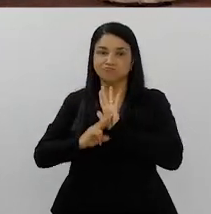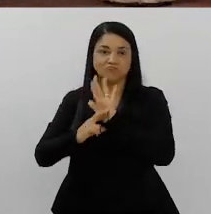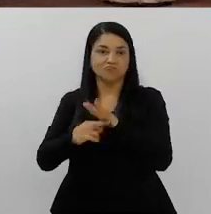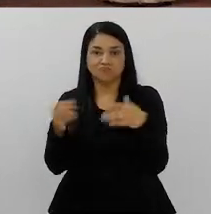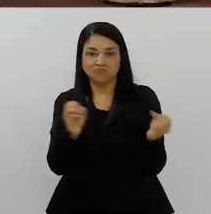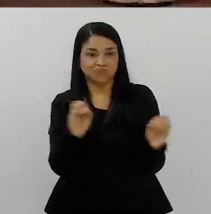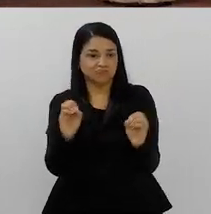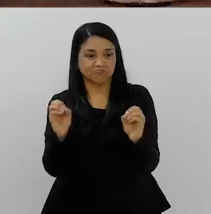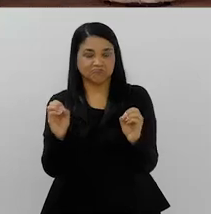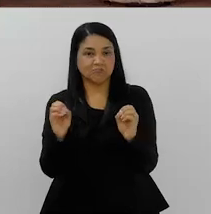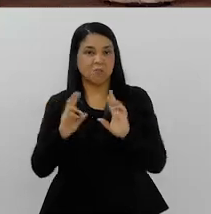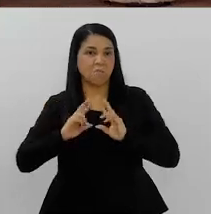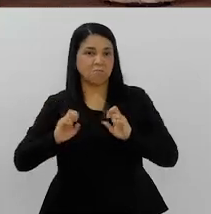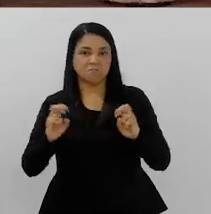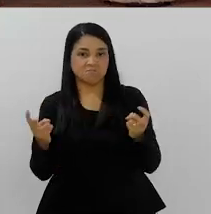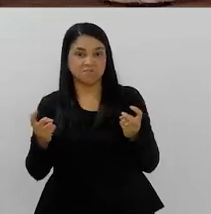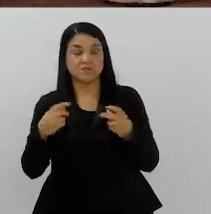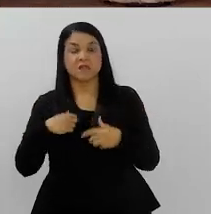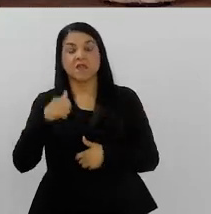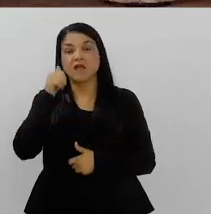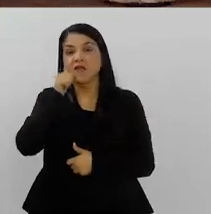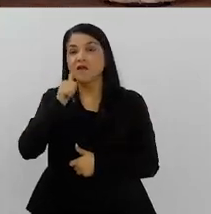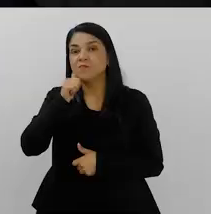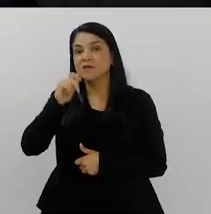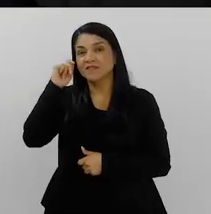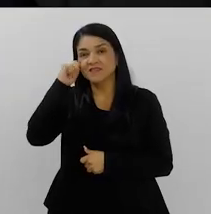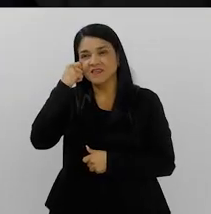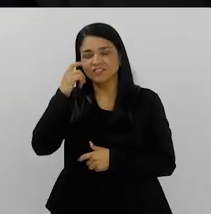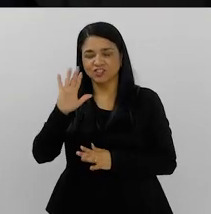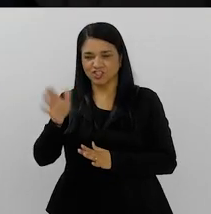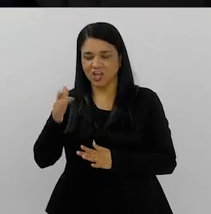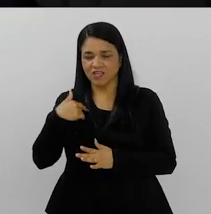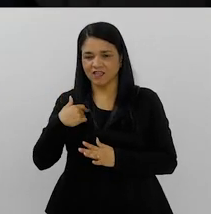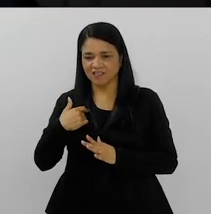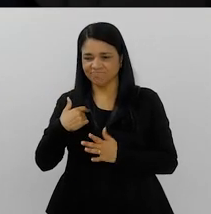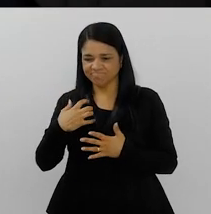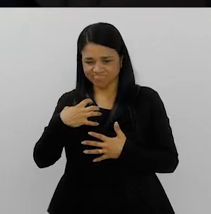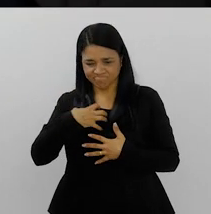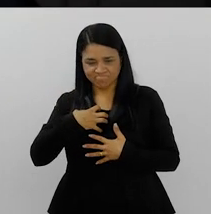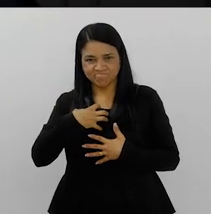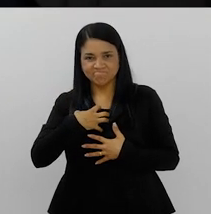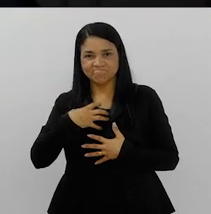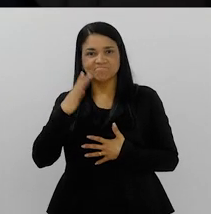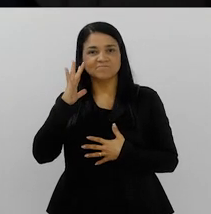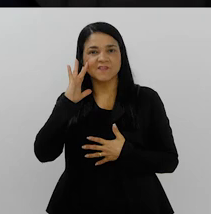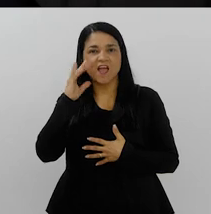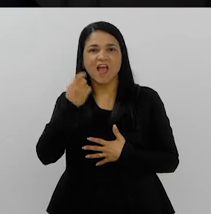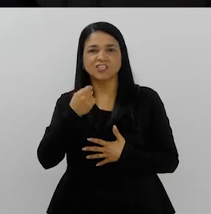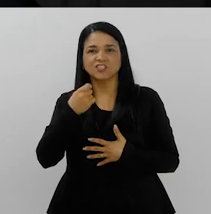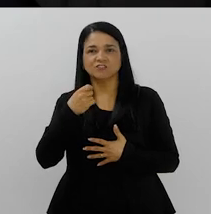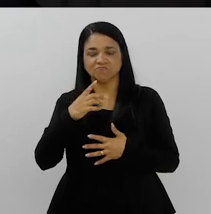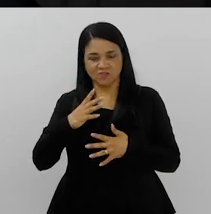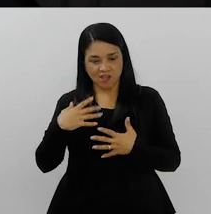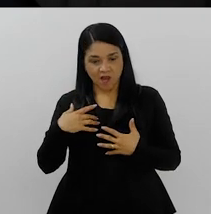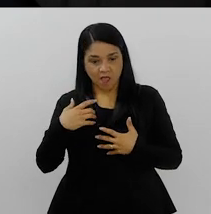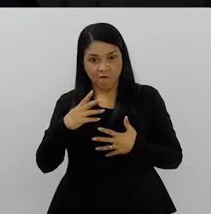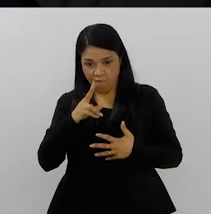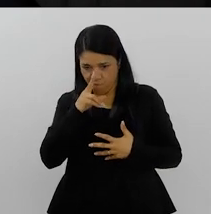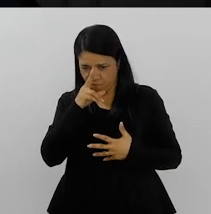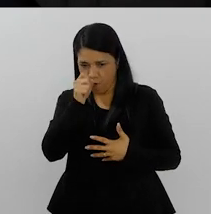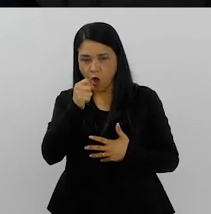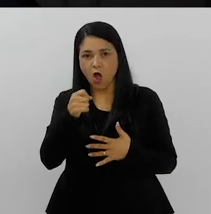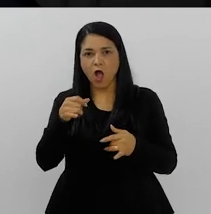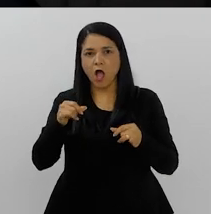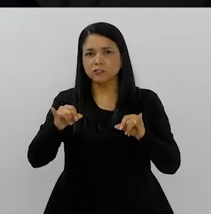com ela não vai acontecer e a mulher negra Ela já tem aquele eh é um estigma né de de achar que a mulher negra é muito